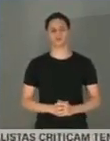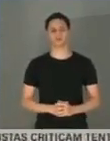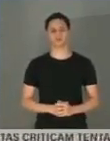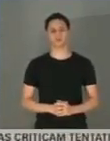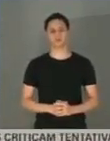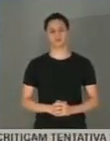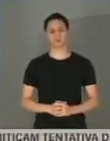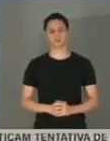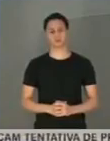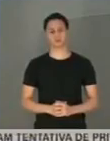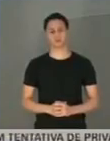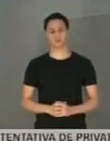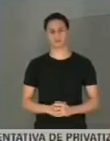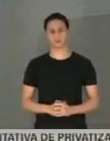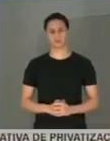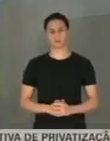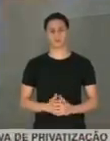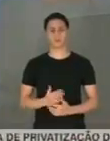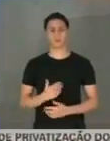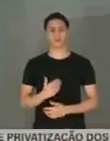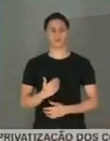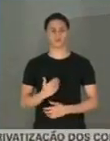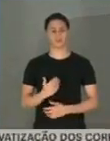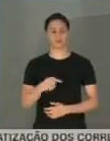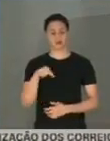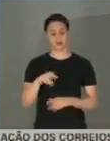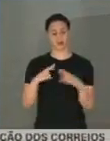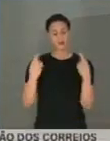minha família não concorda nessa reunião